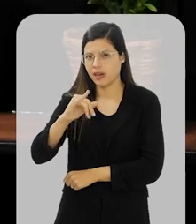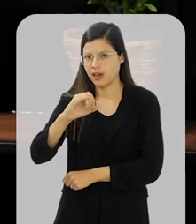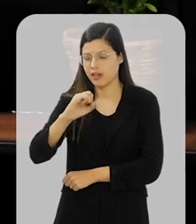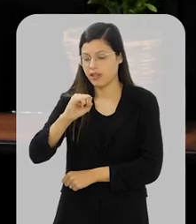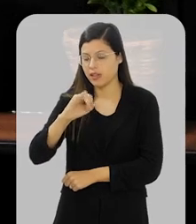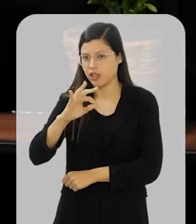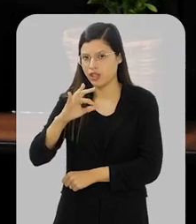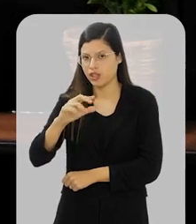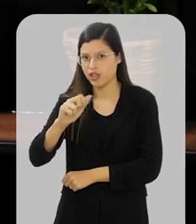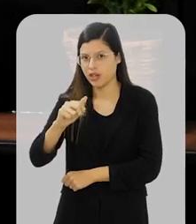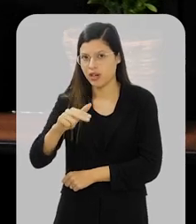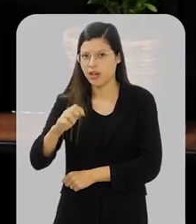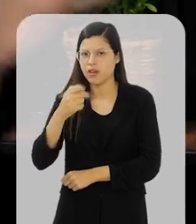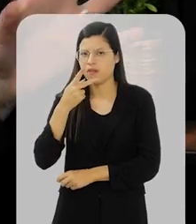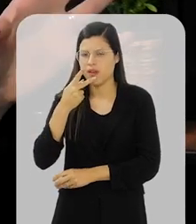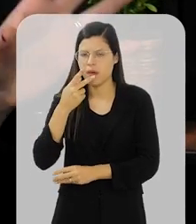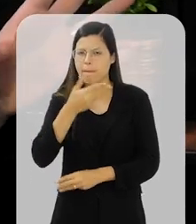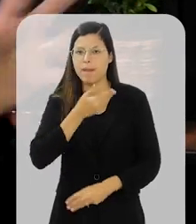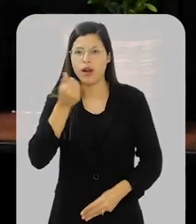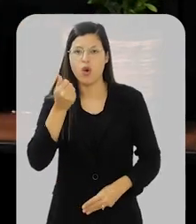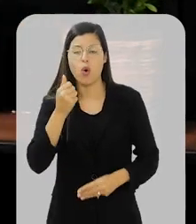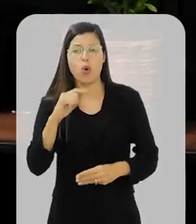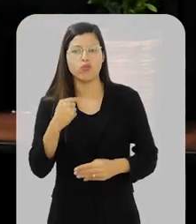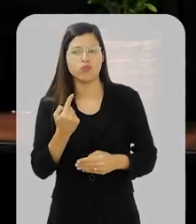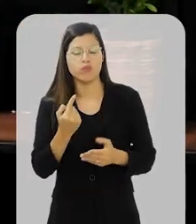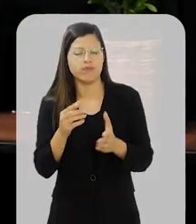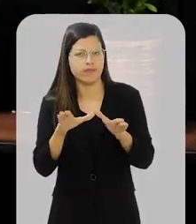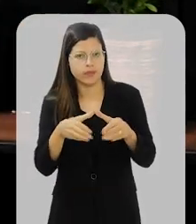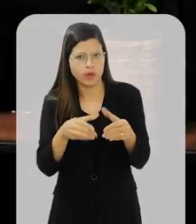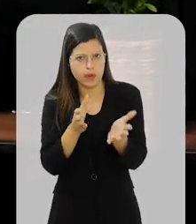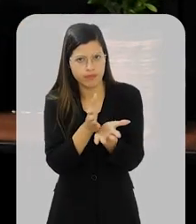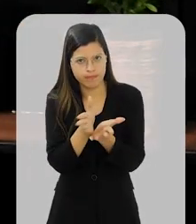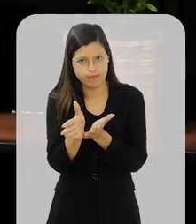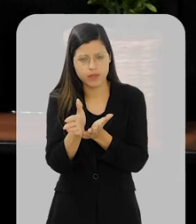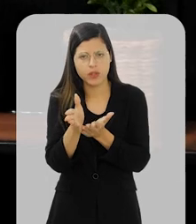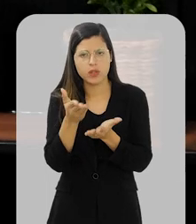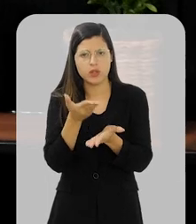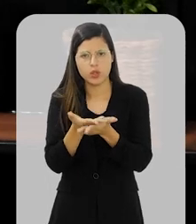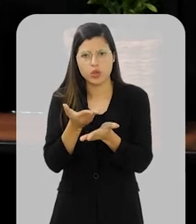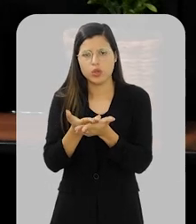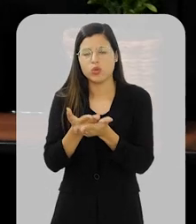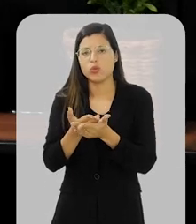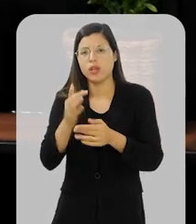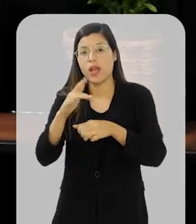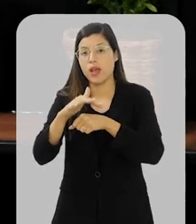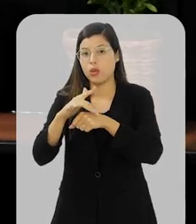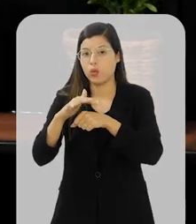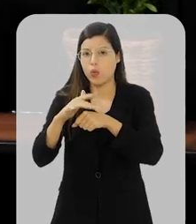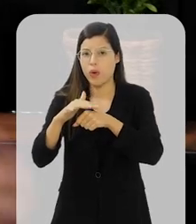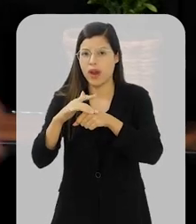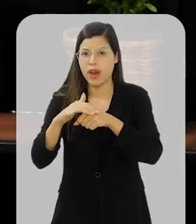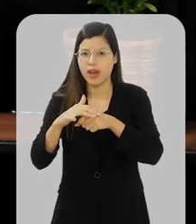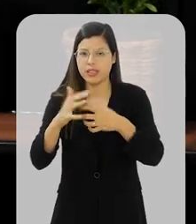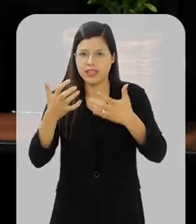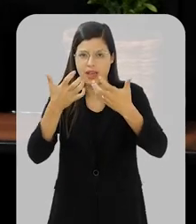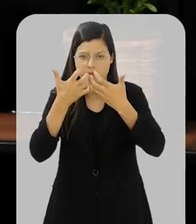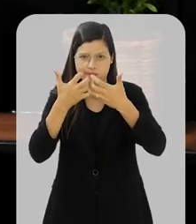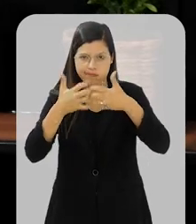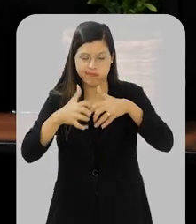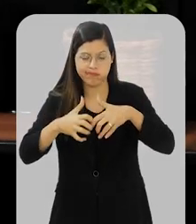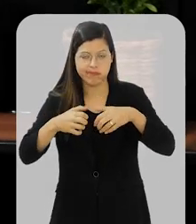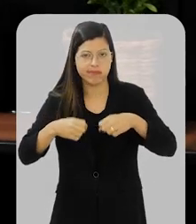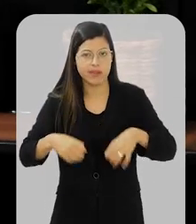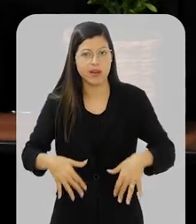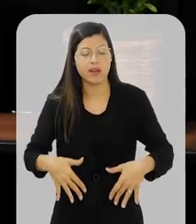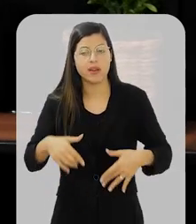no nosso grupo nós temos uma linha de pesquisa que estuda as doenças cardiometabólicas e uma linha que estuda